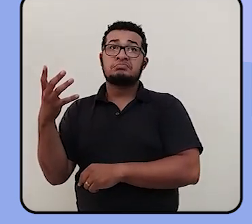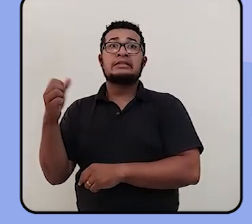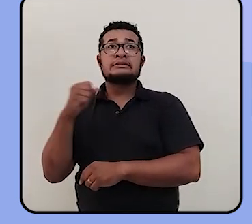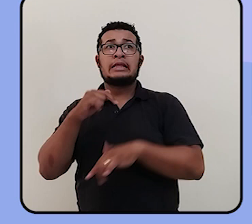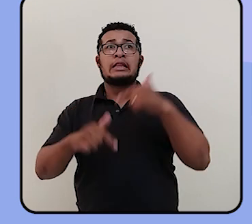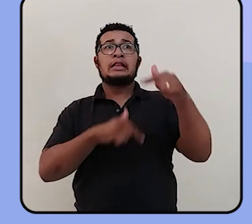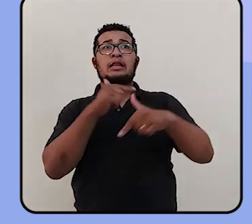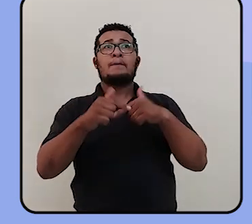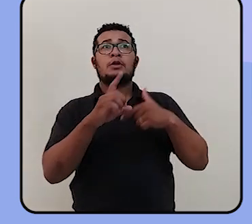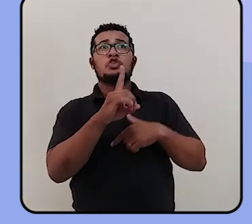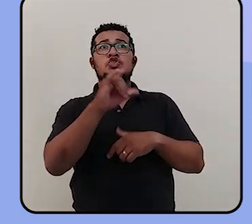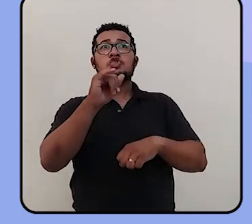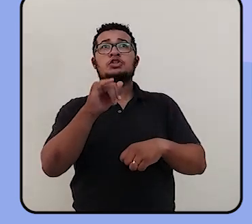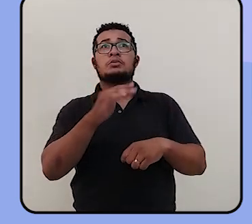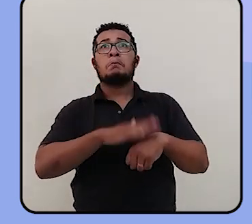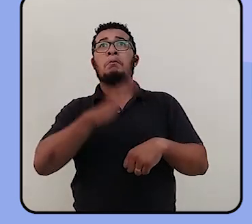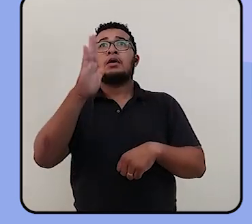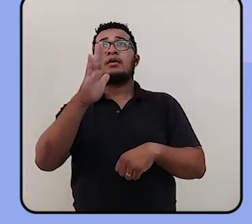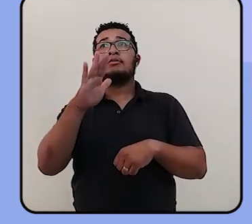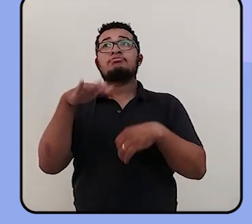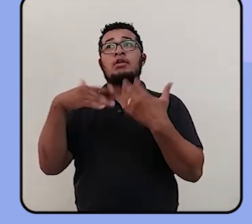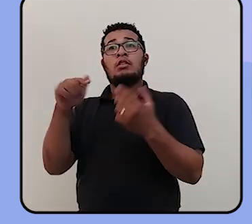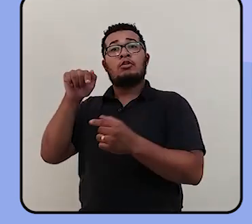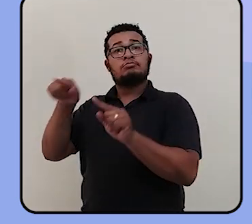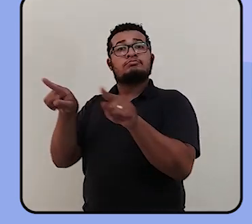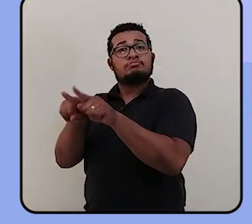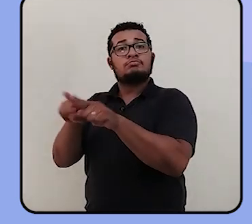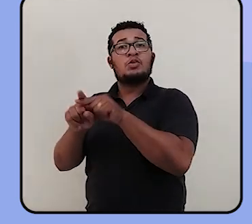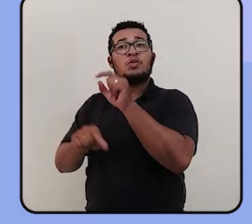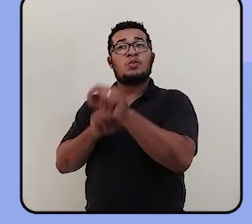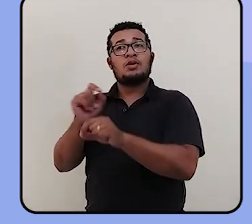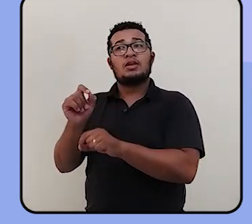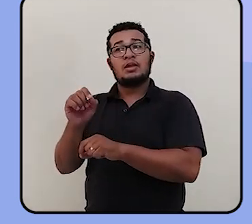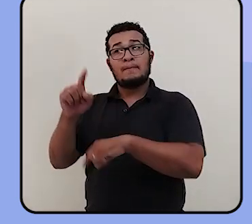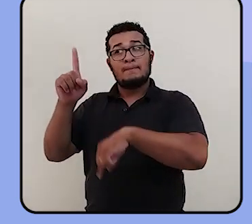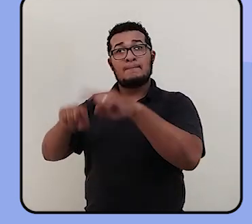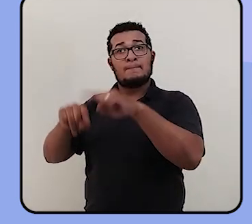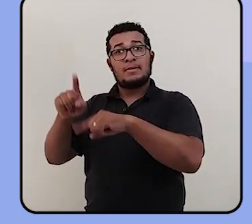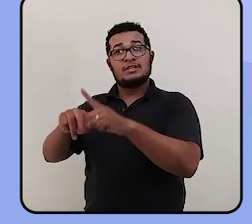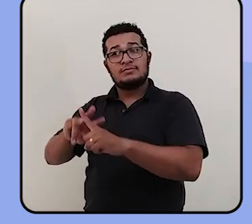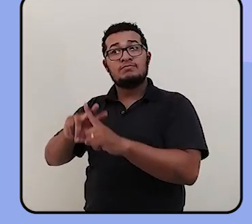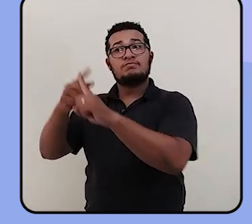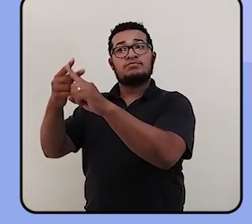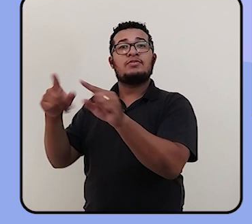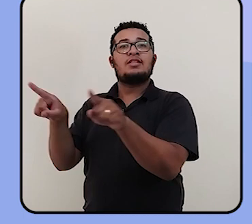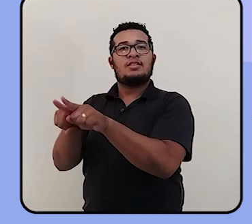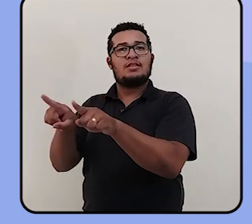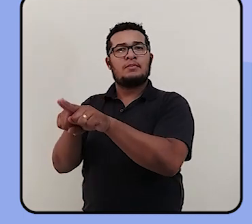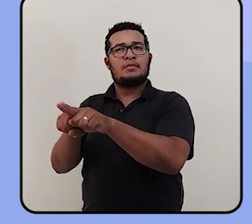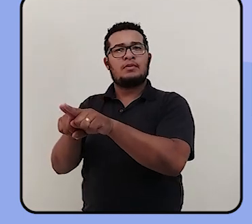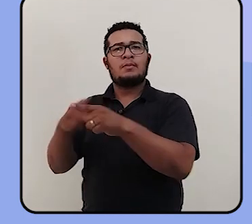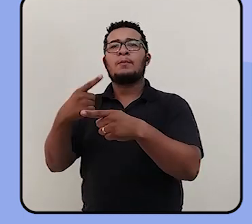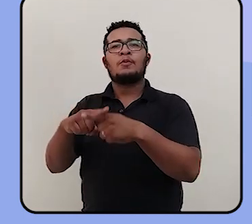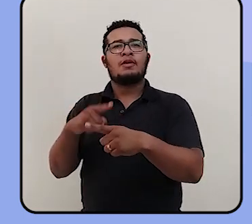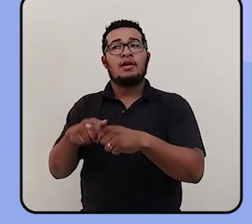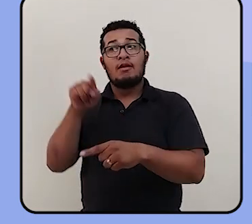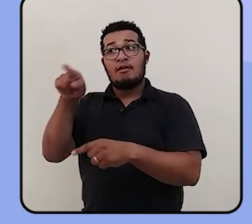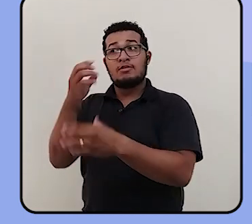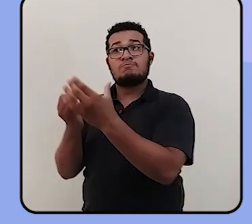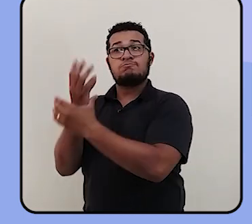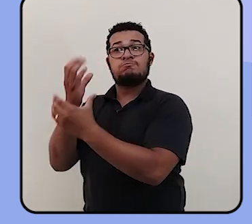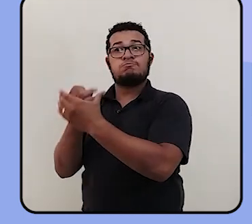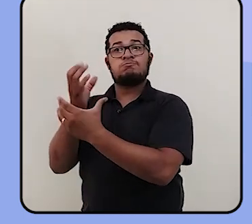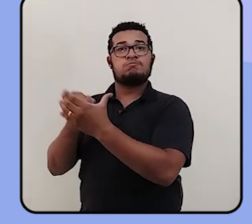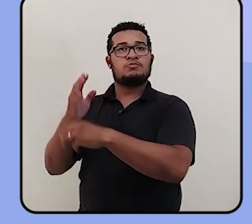se os operários estão trabalhando mais dias, significa dizer então que a quantidade de peças vai aumentar. Por quê? Porque eles